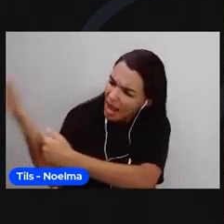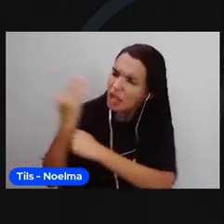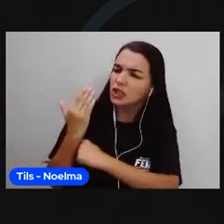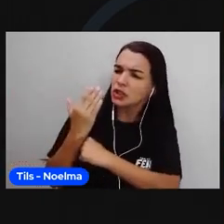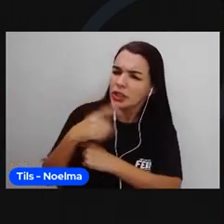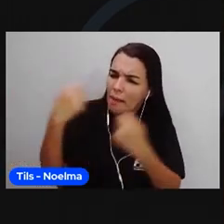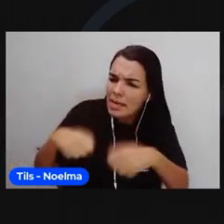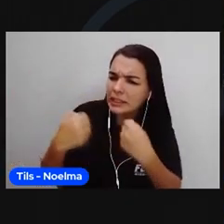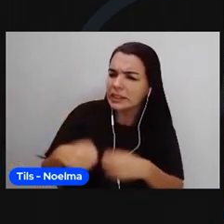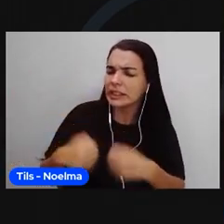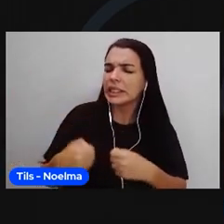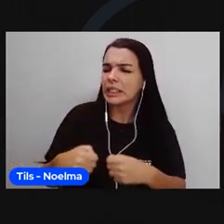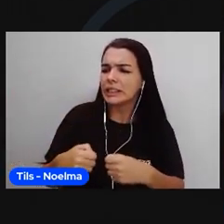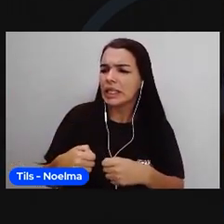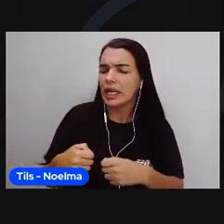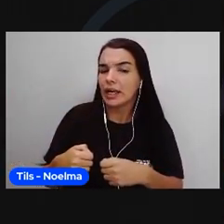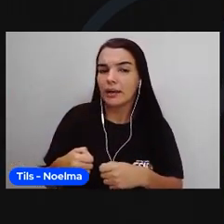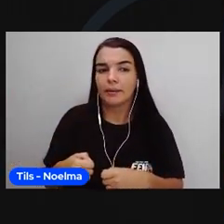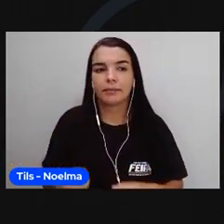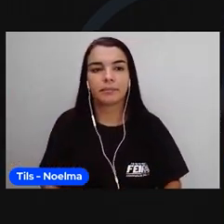José!